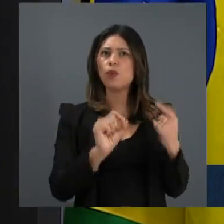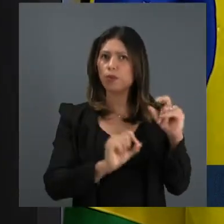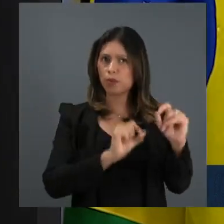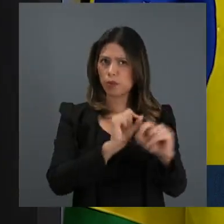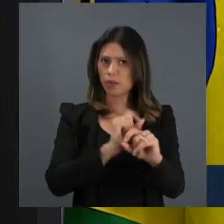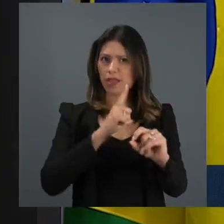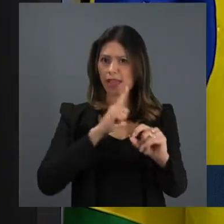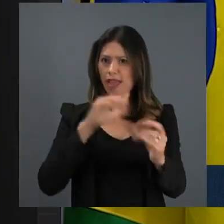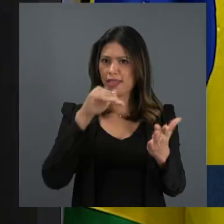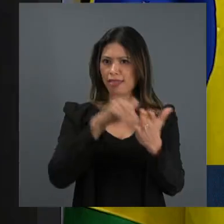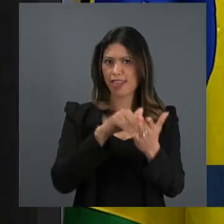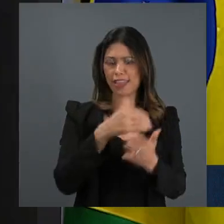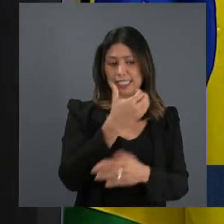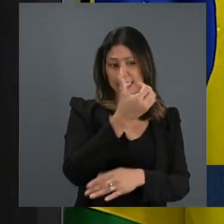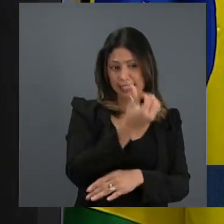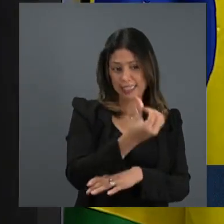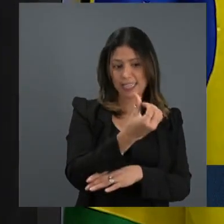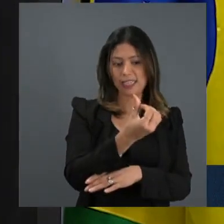finais